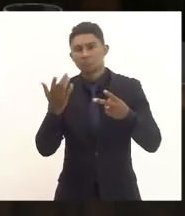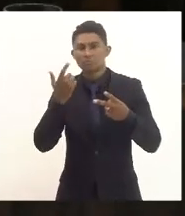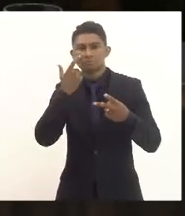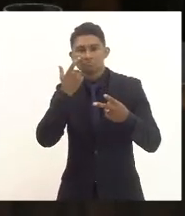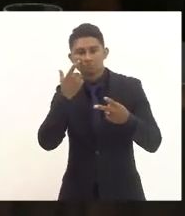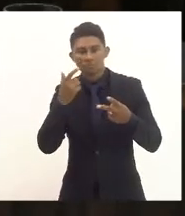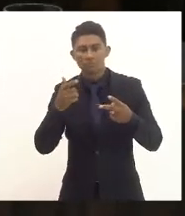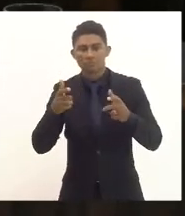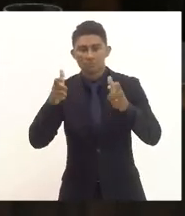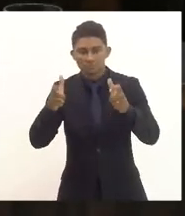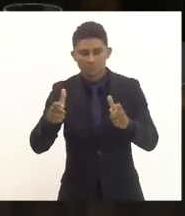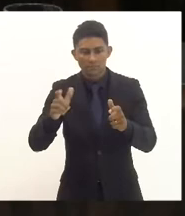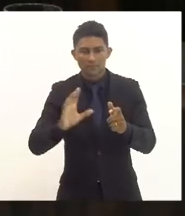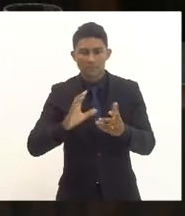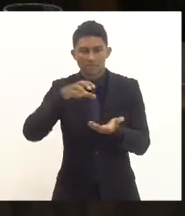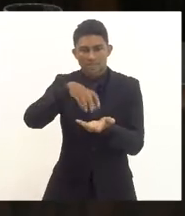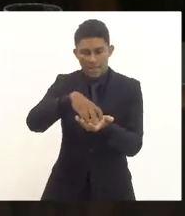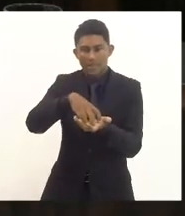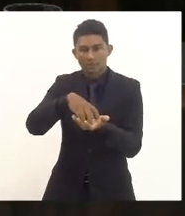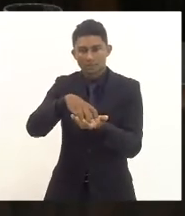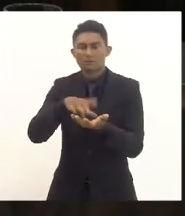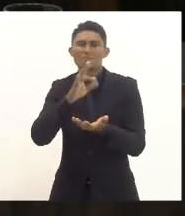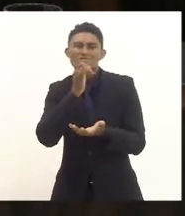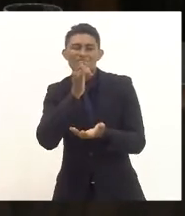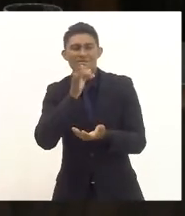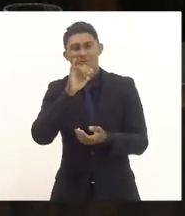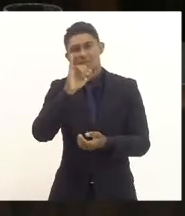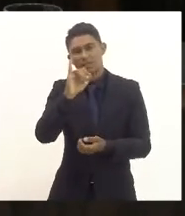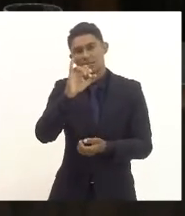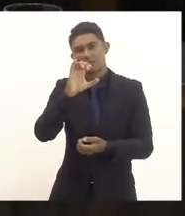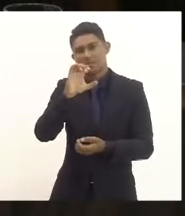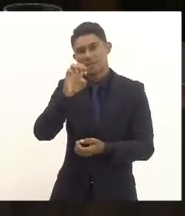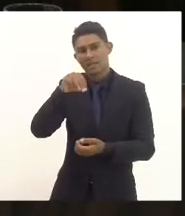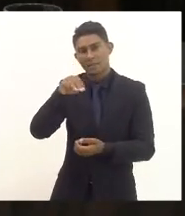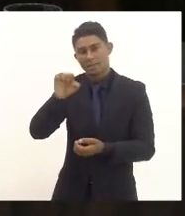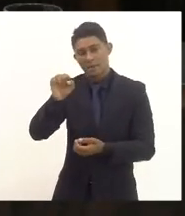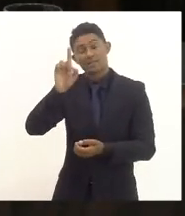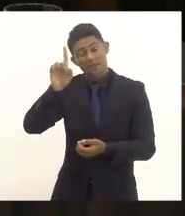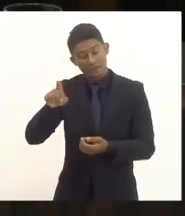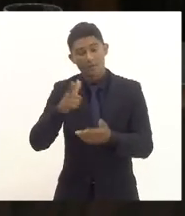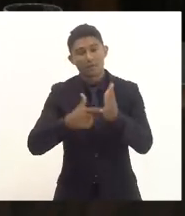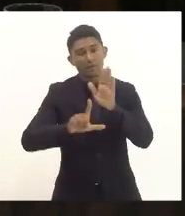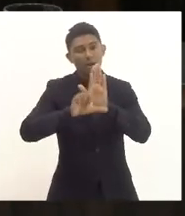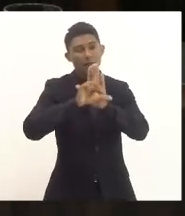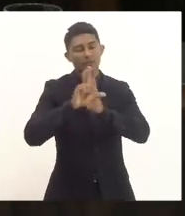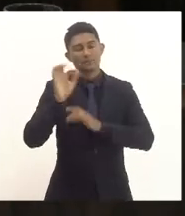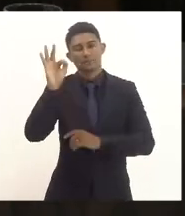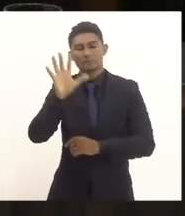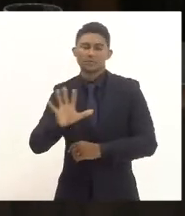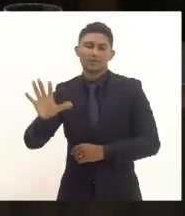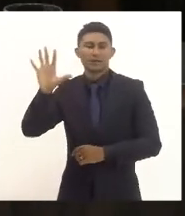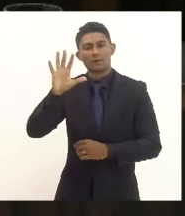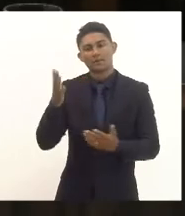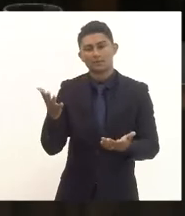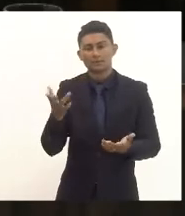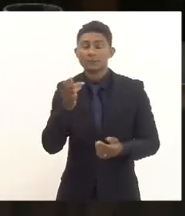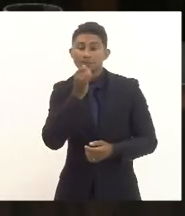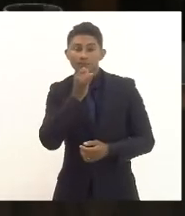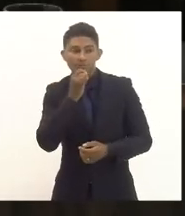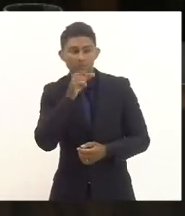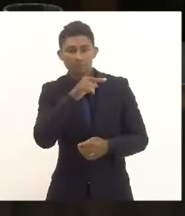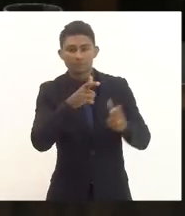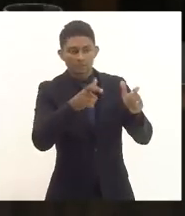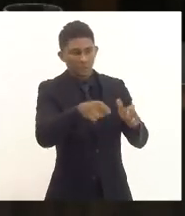ocupação do centro mas em relação de cms só mudando a Legislação Federal que você como é que lá na Baixada